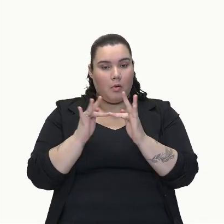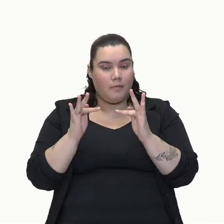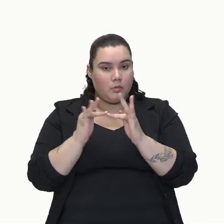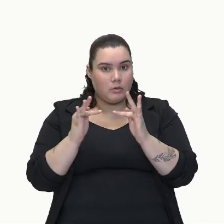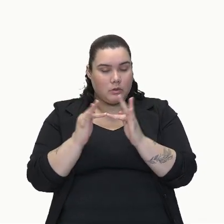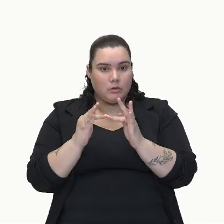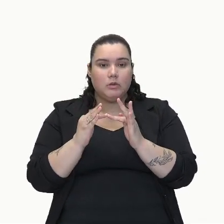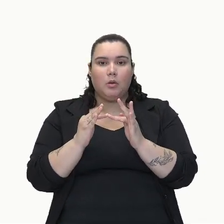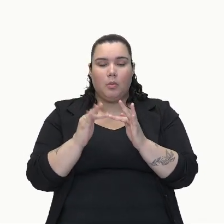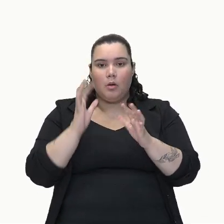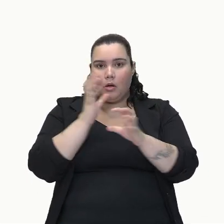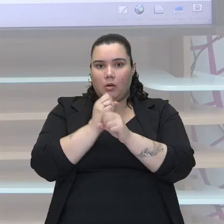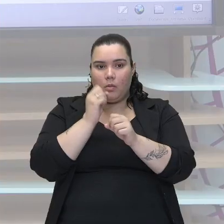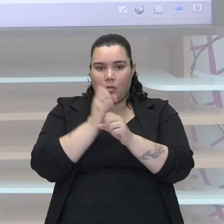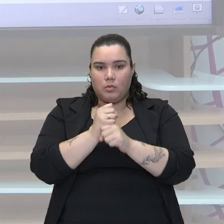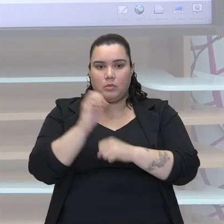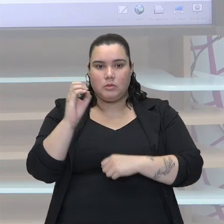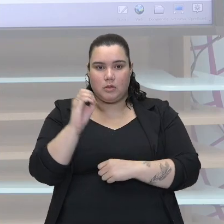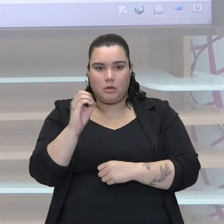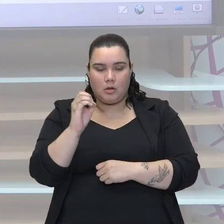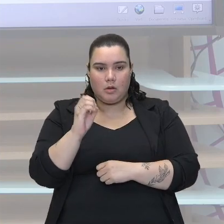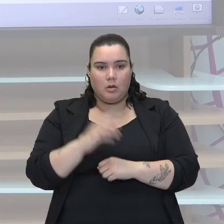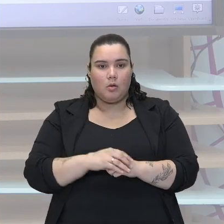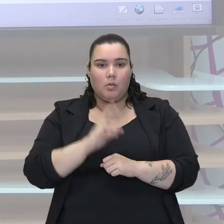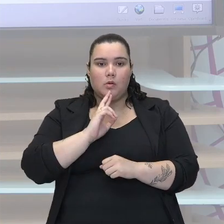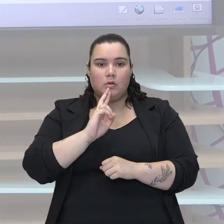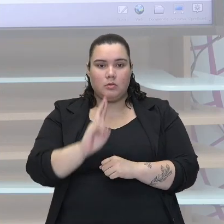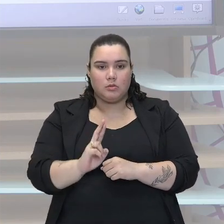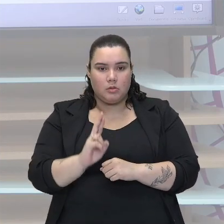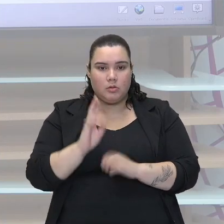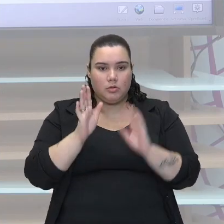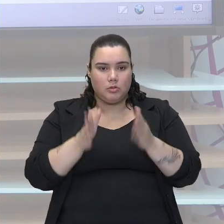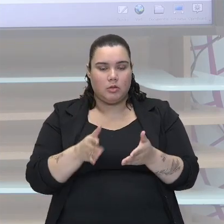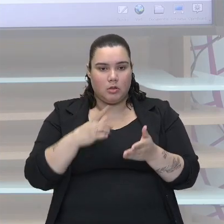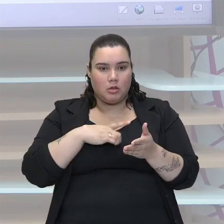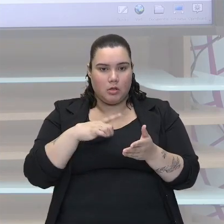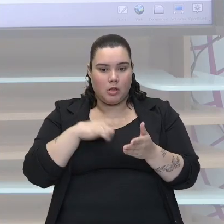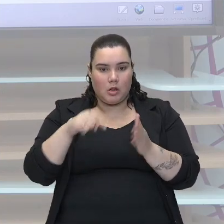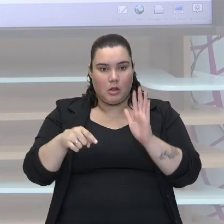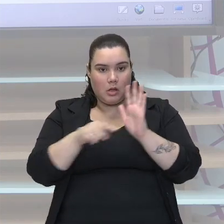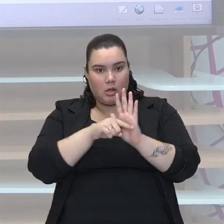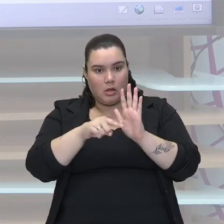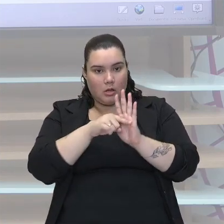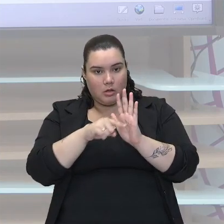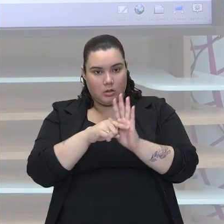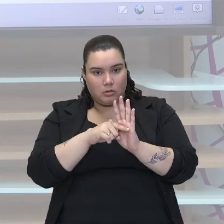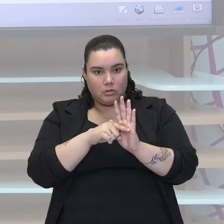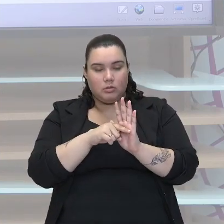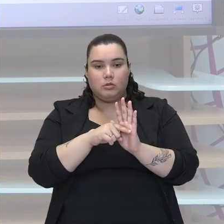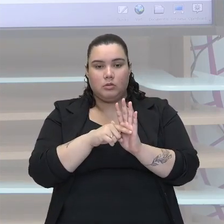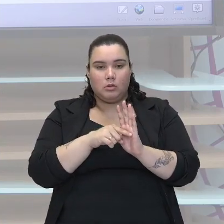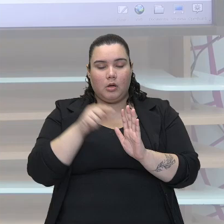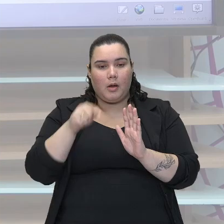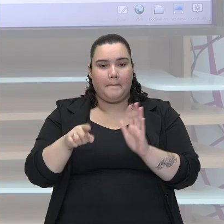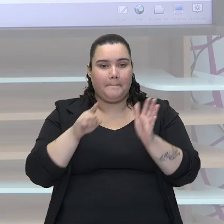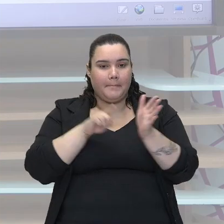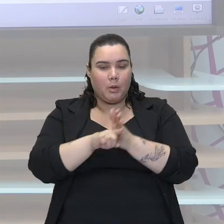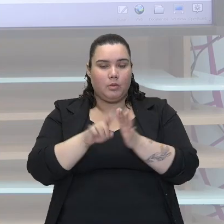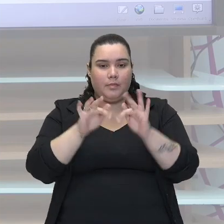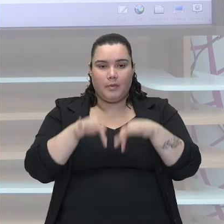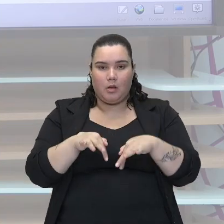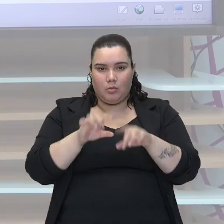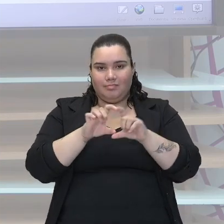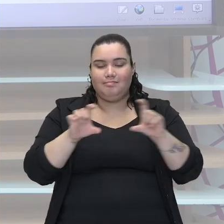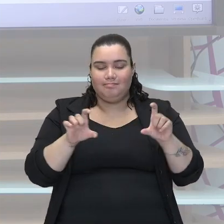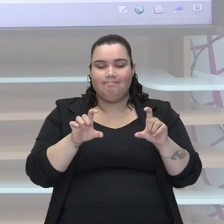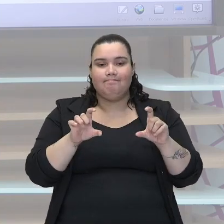a gente vai calcular o zero e o resultado já nos dá um delta negativo, a questão acaba aqui. Se